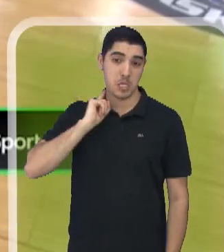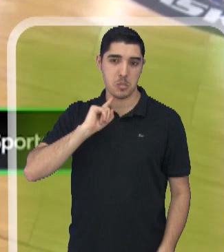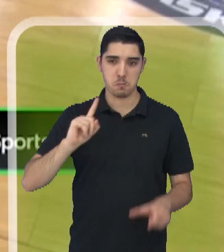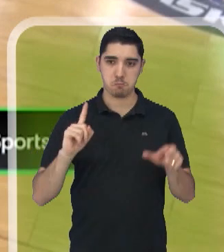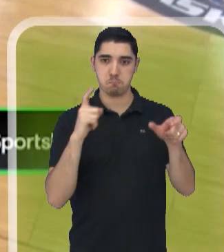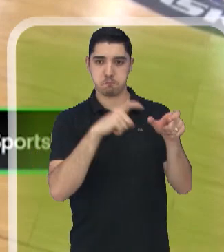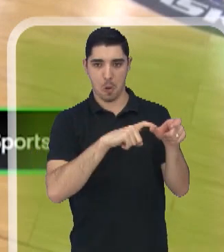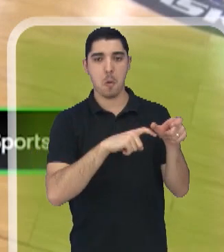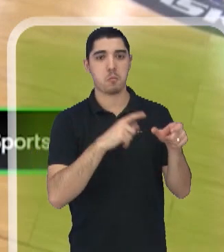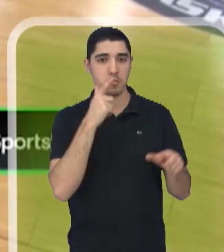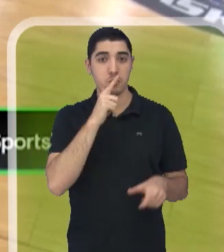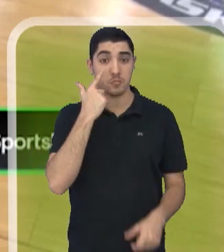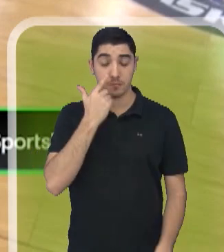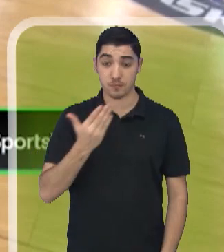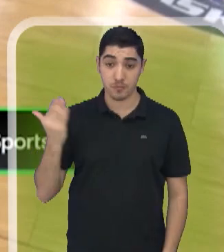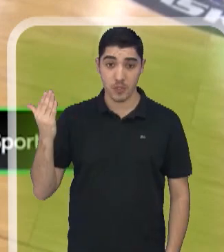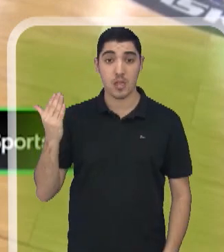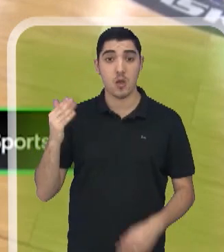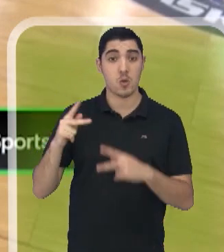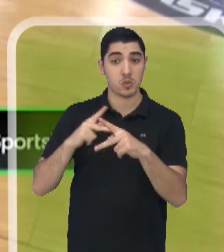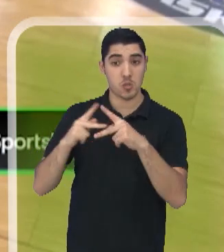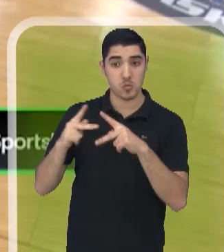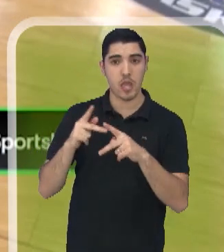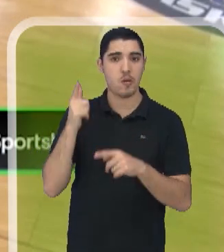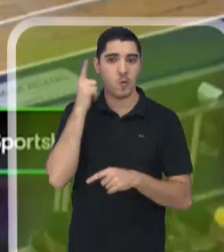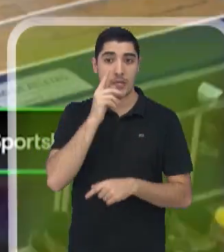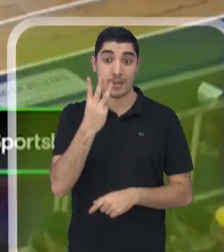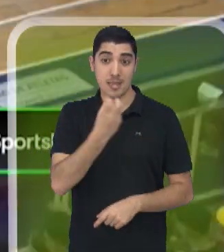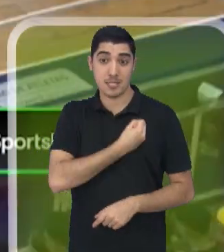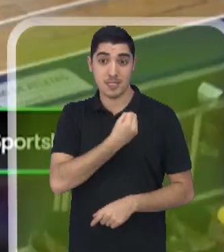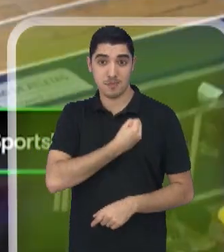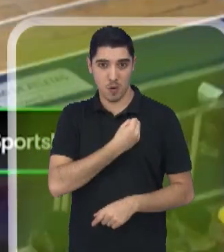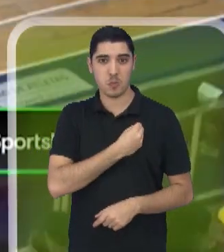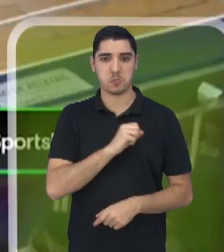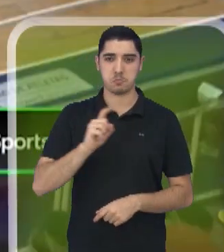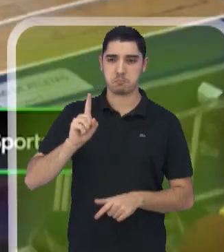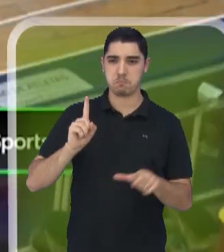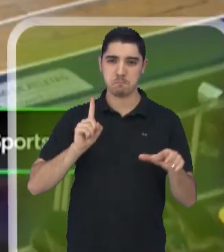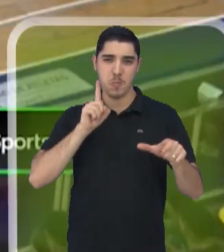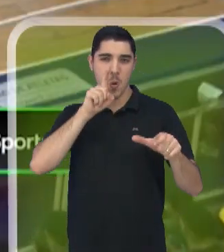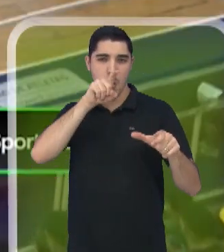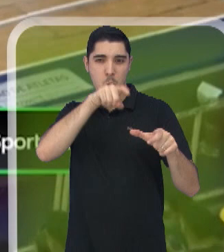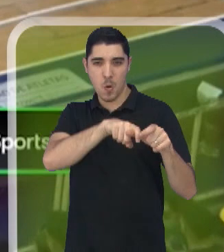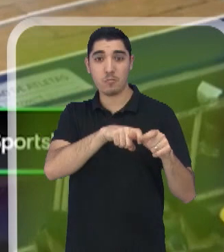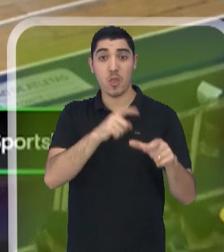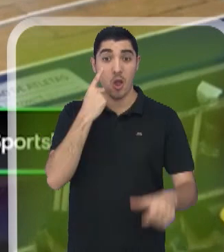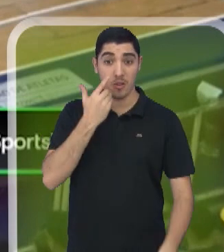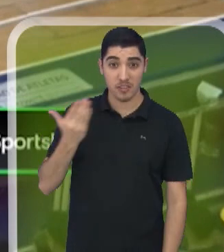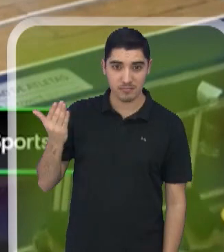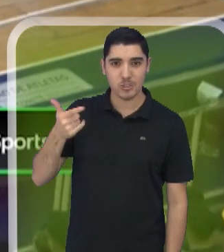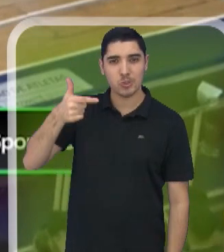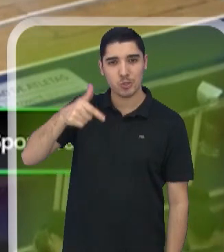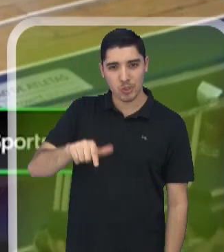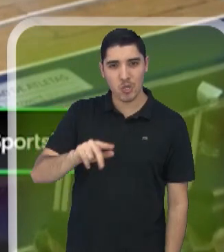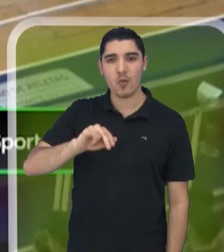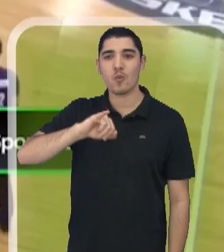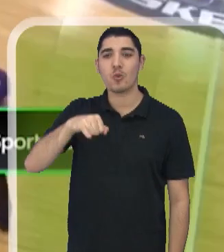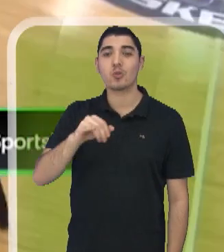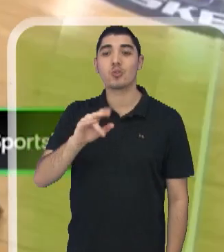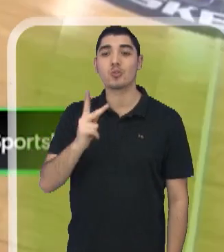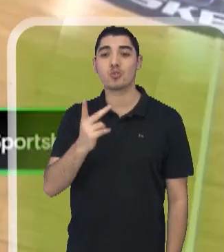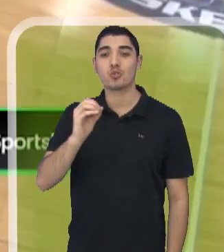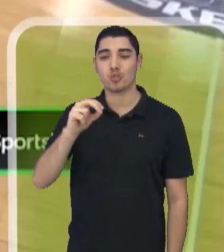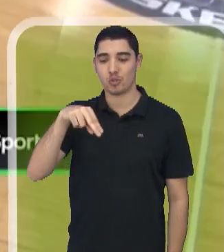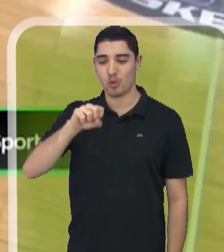de 3, infiltração ali do São José. Bolinha de 3 para o Figueiredo, mandando lá o gatilhaço da zona morta. Olha o Johnson, colocou ali, ó, bola de 3